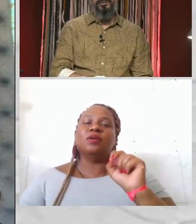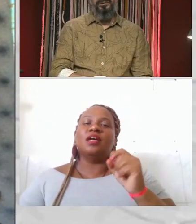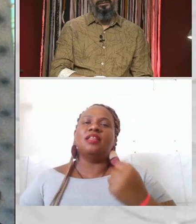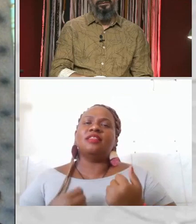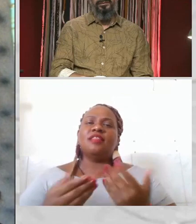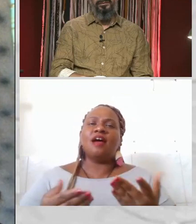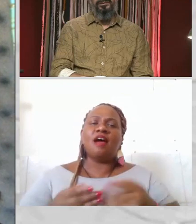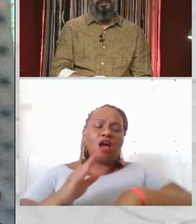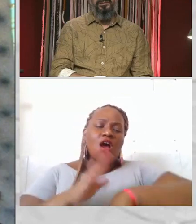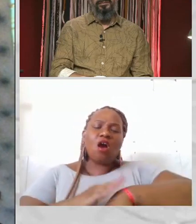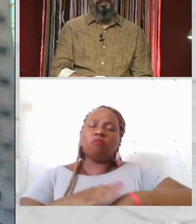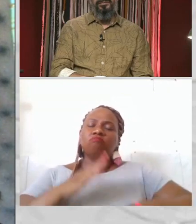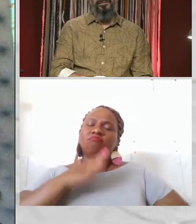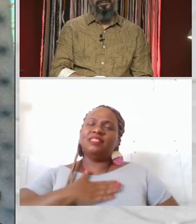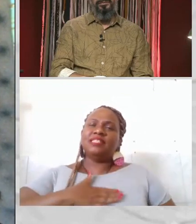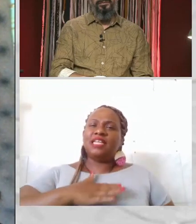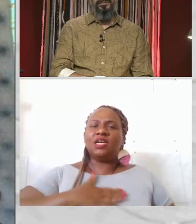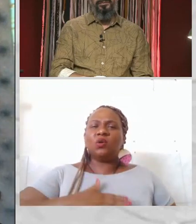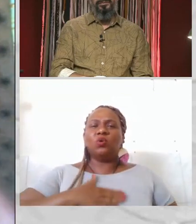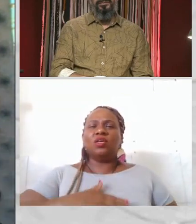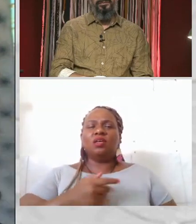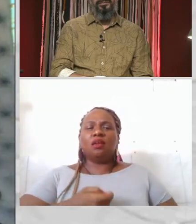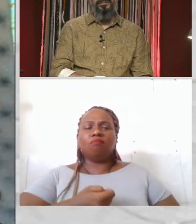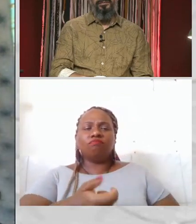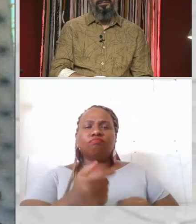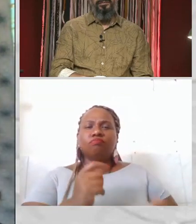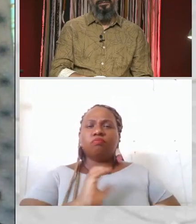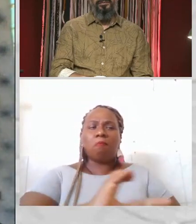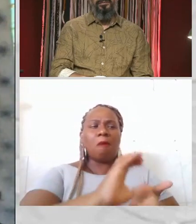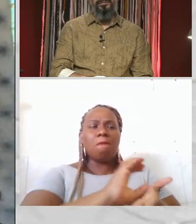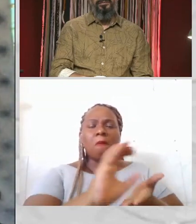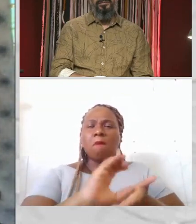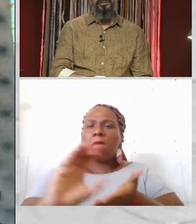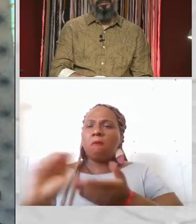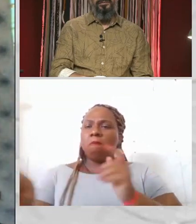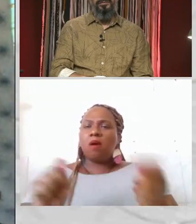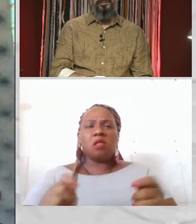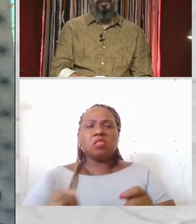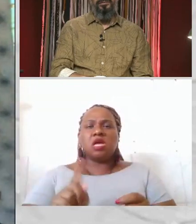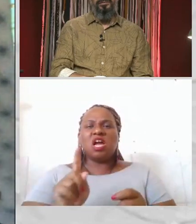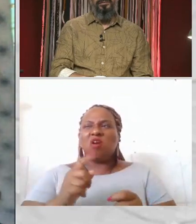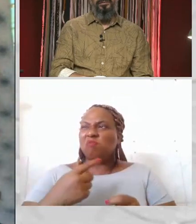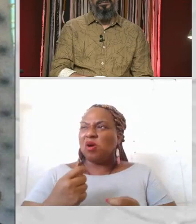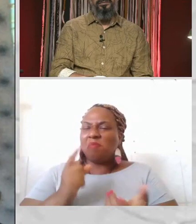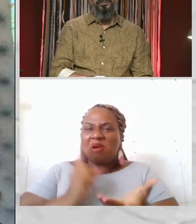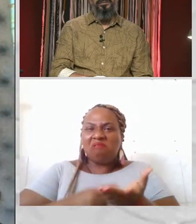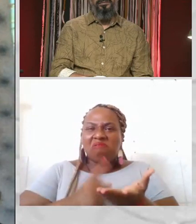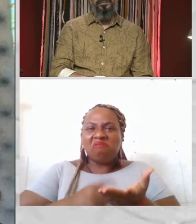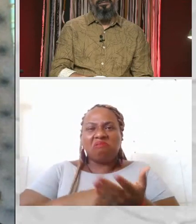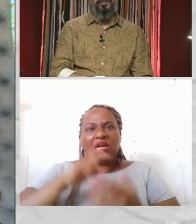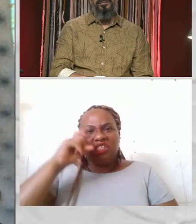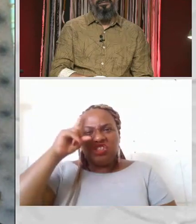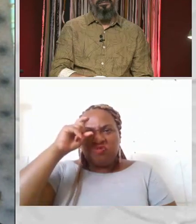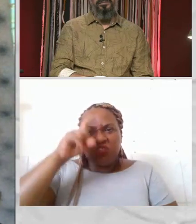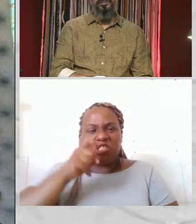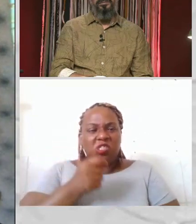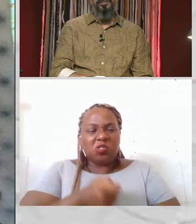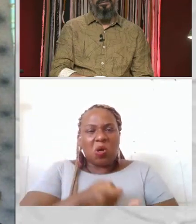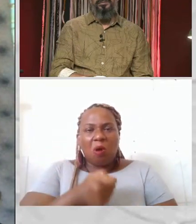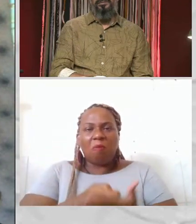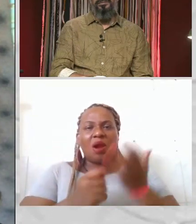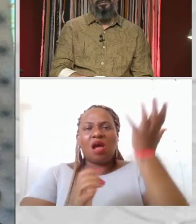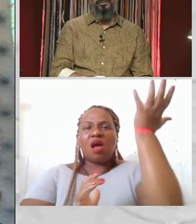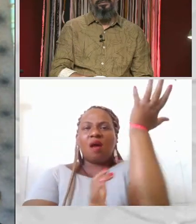tranquila, sem tanta burocracia, não! Vamos dificultar, porque esse pessoal